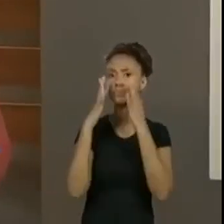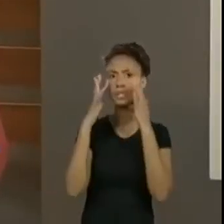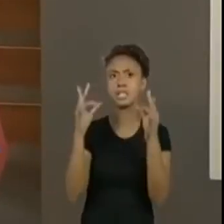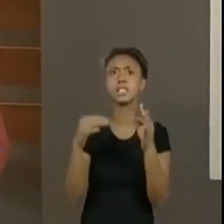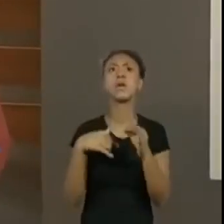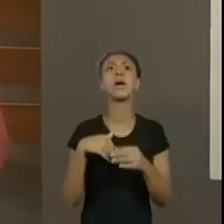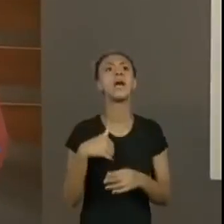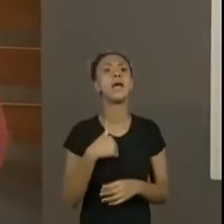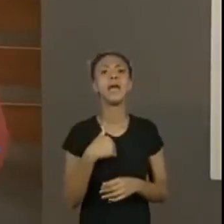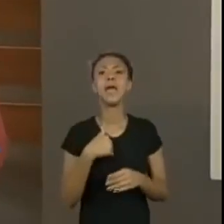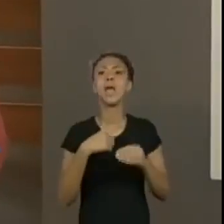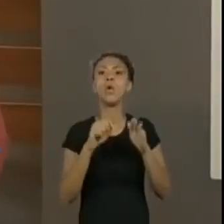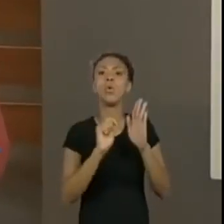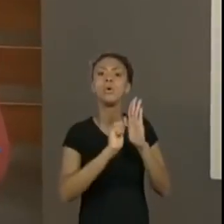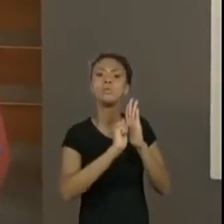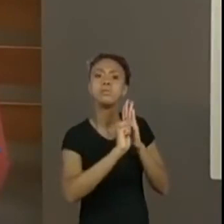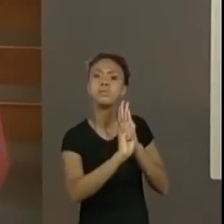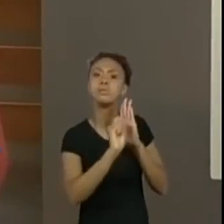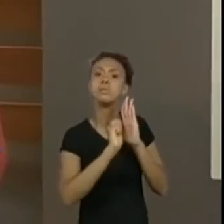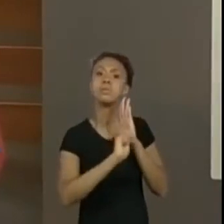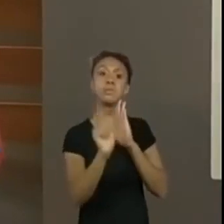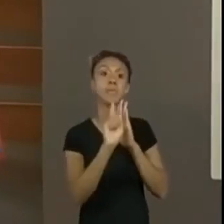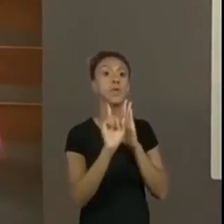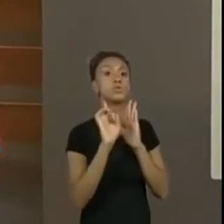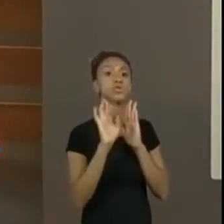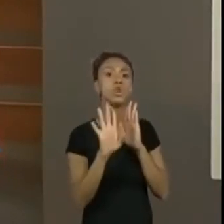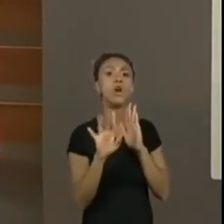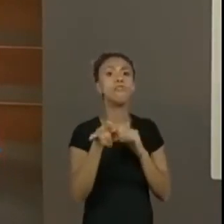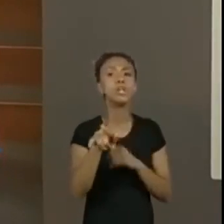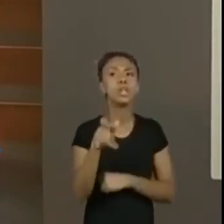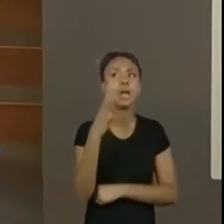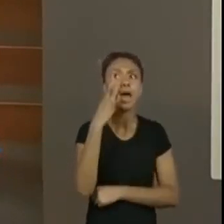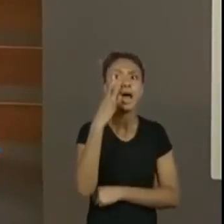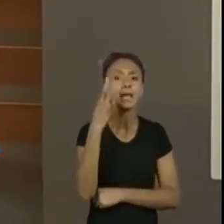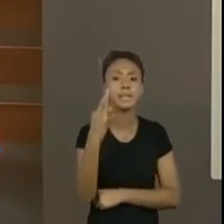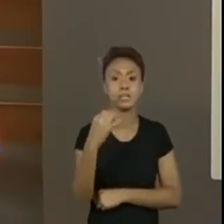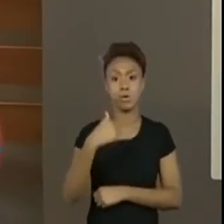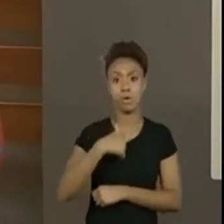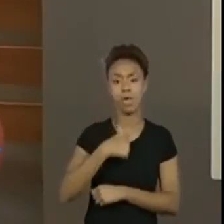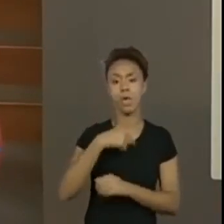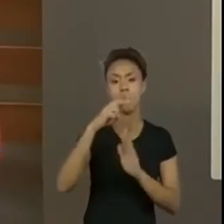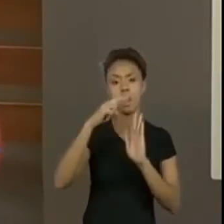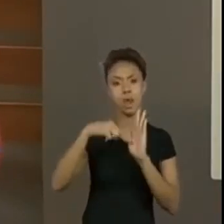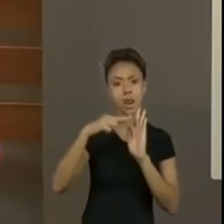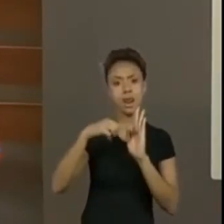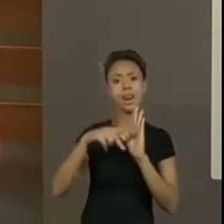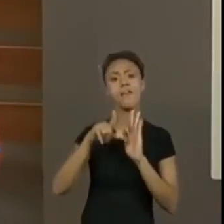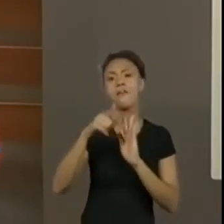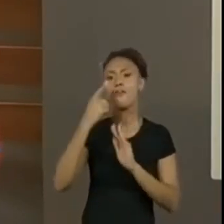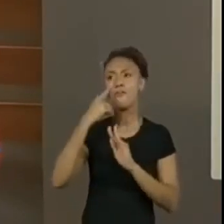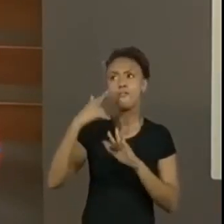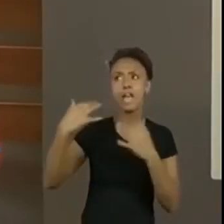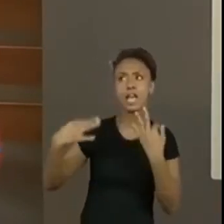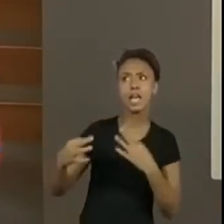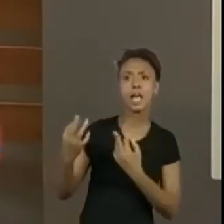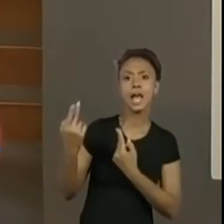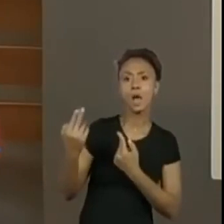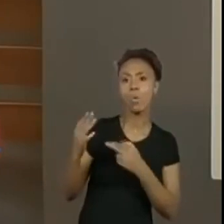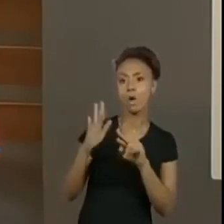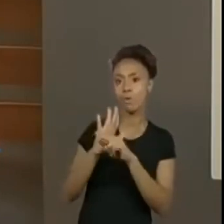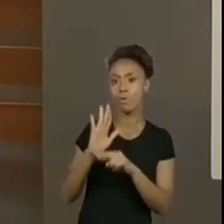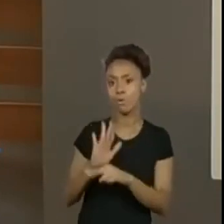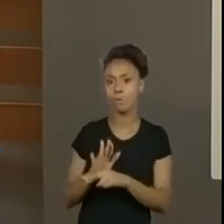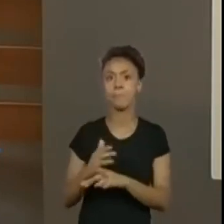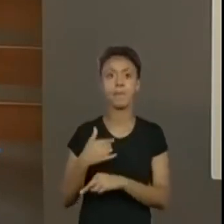fazer marcação, só escute e à medida que eu for lendo, vai vendo se é desse jeito mesmo que você brinca, tá bom? Eu